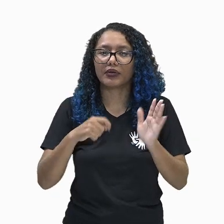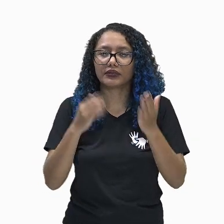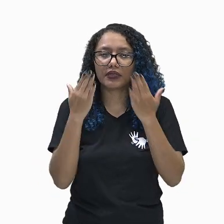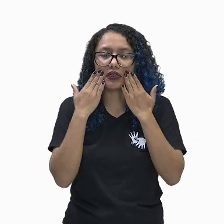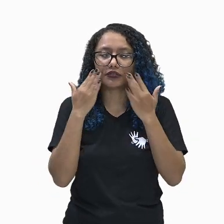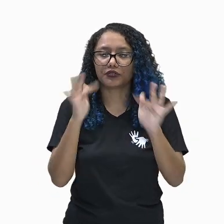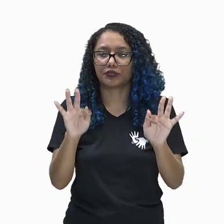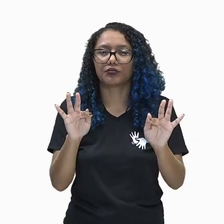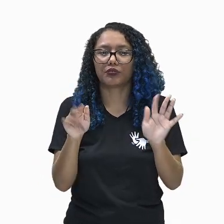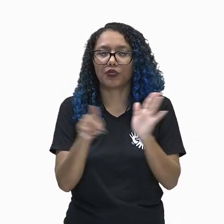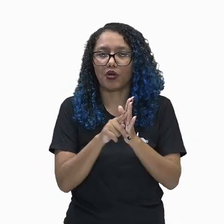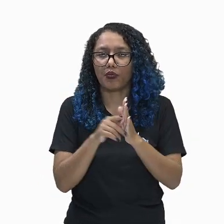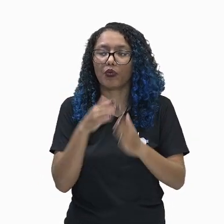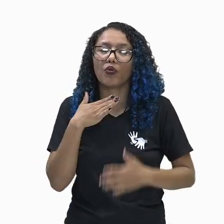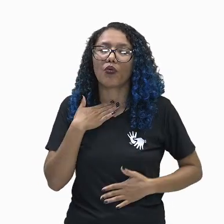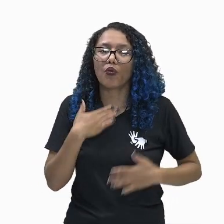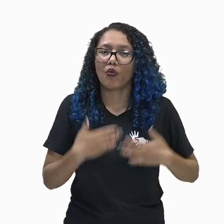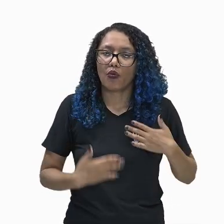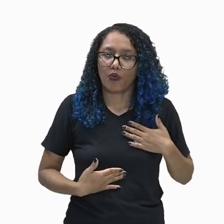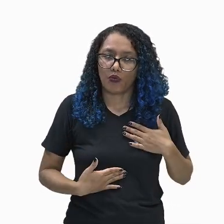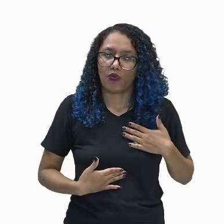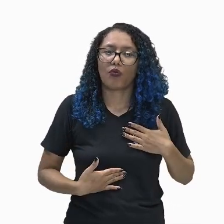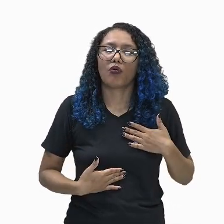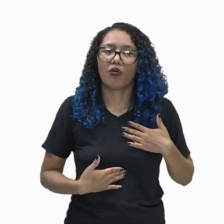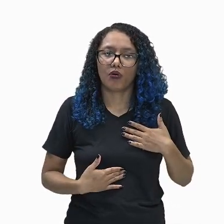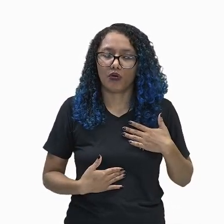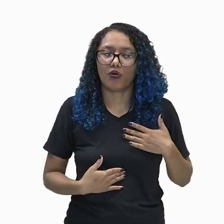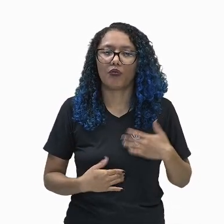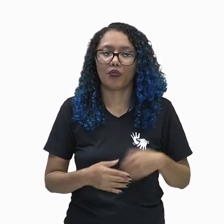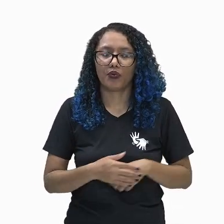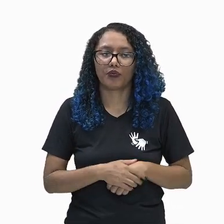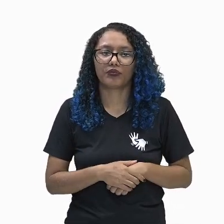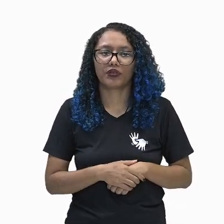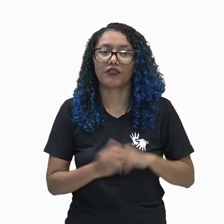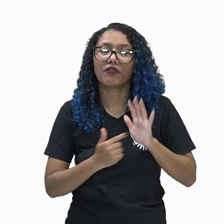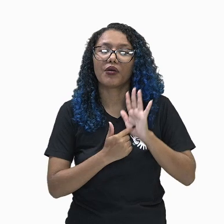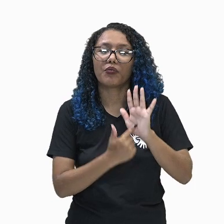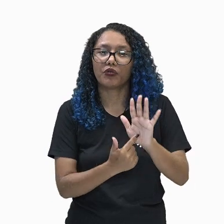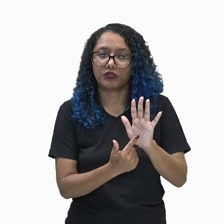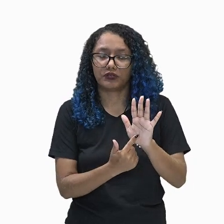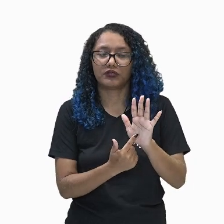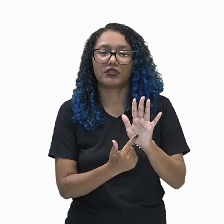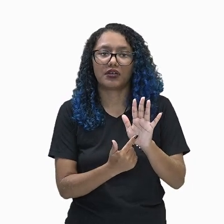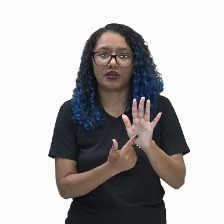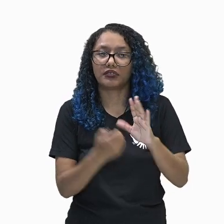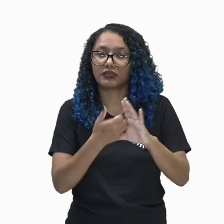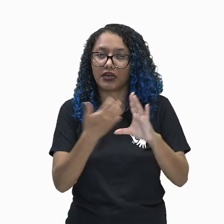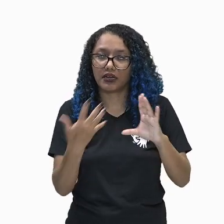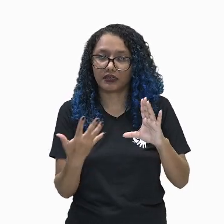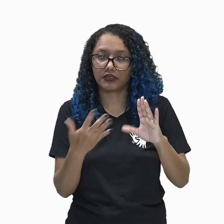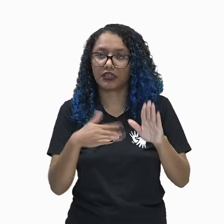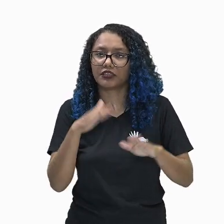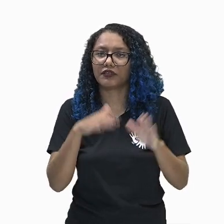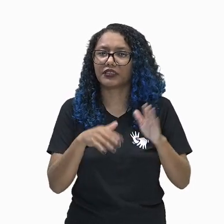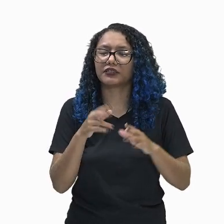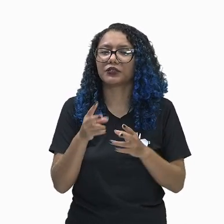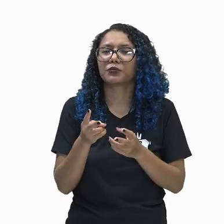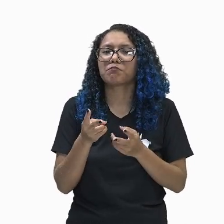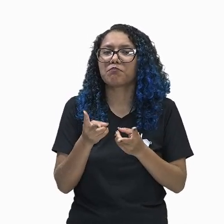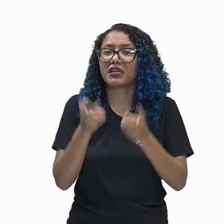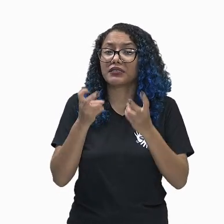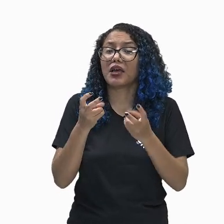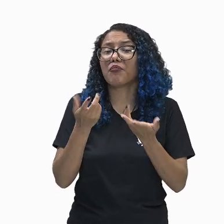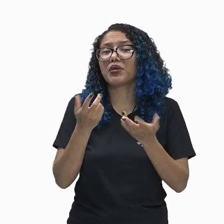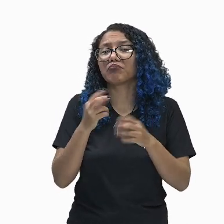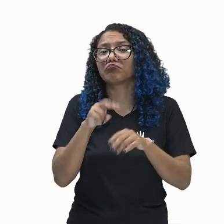vai apresentar características que vão se expressar e às vezes você só observa após o indivíduo